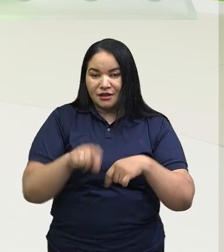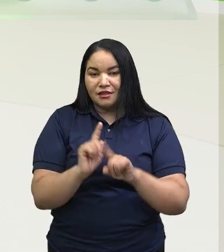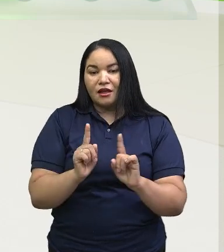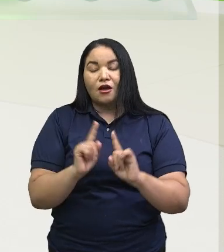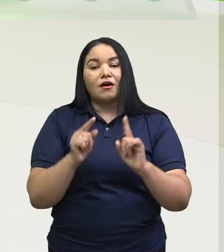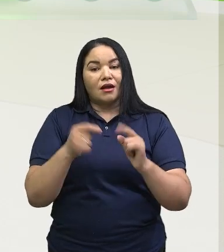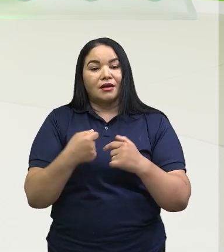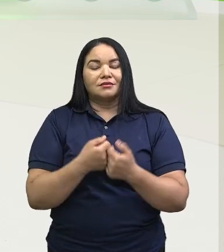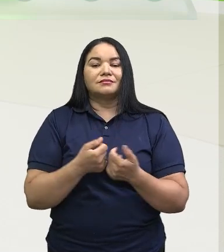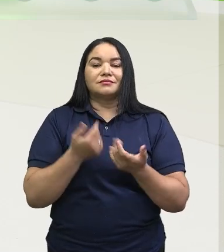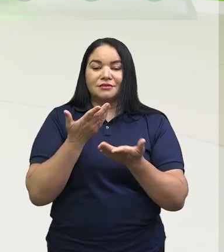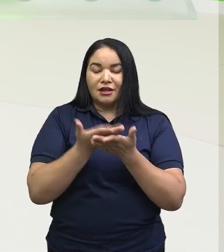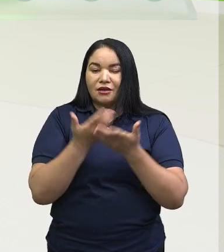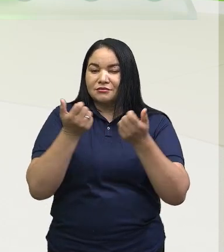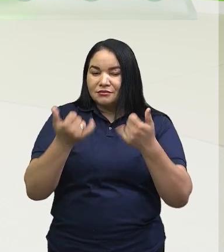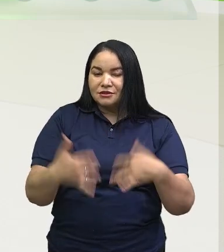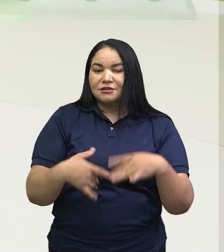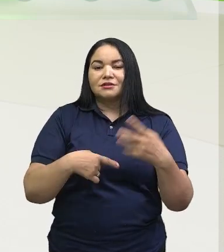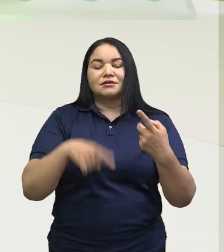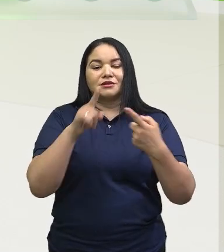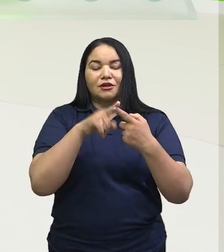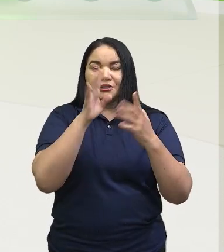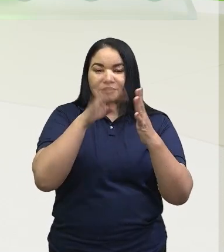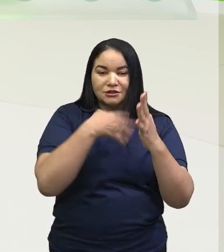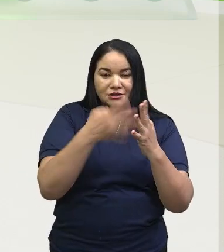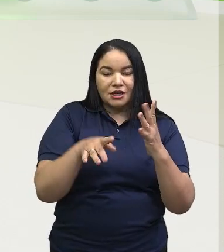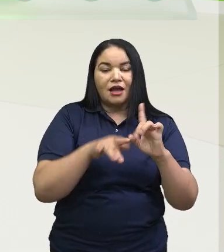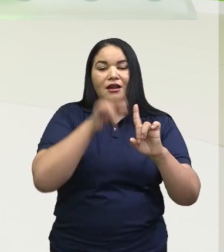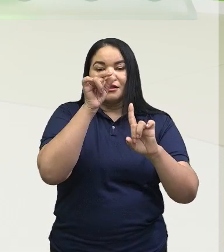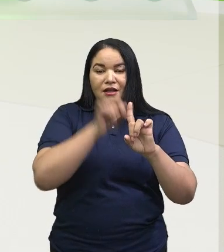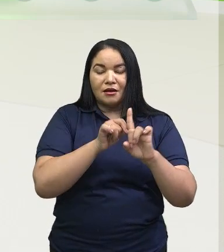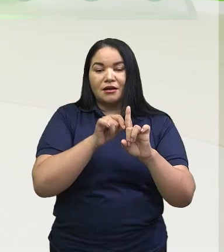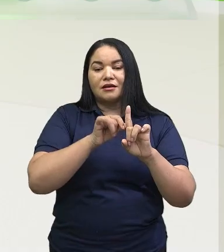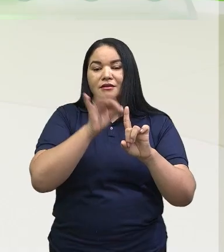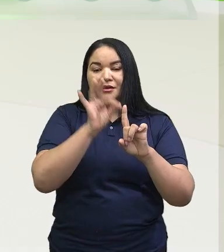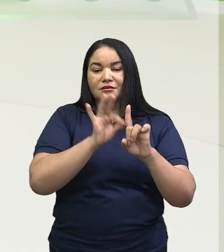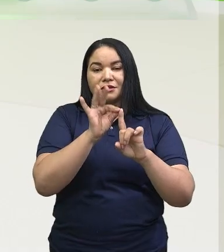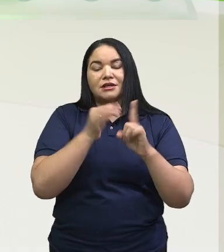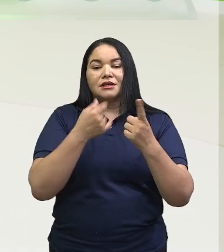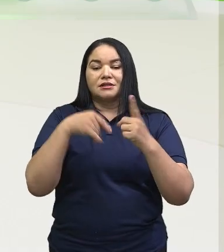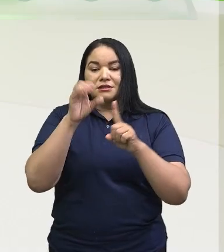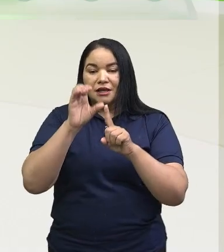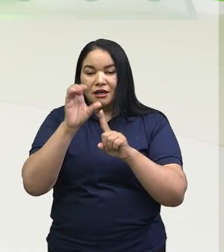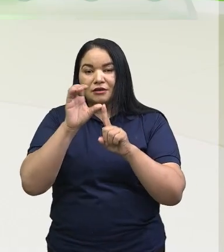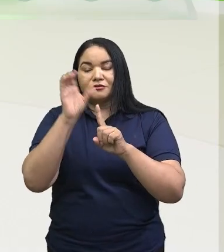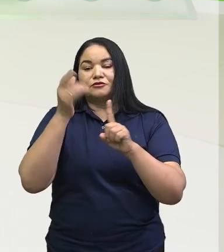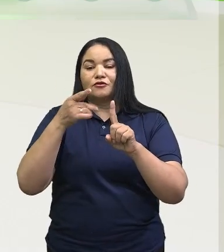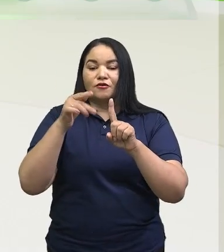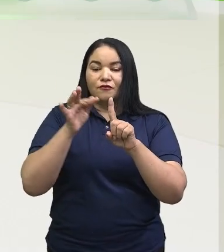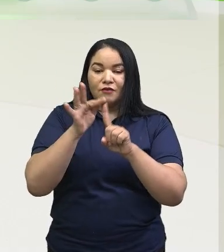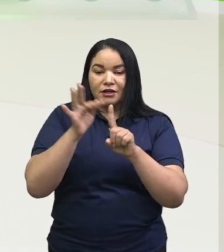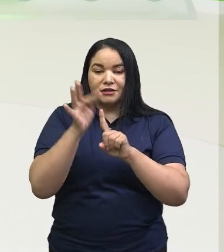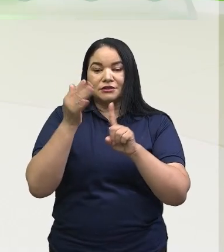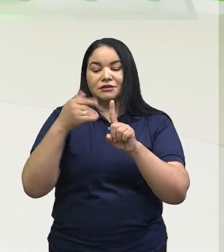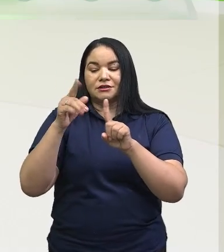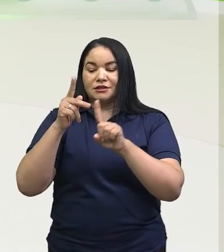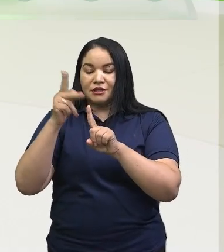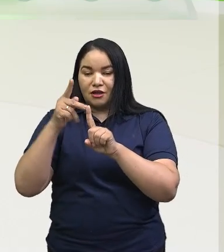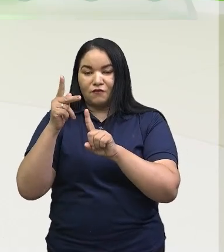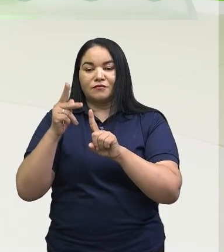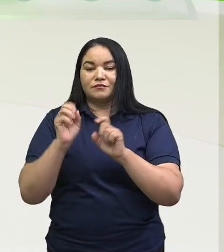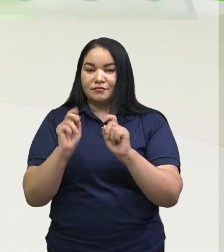falou aqui. Falamos aí das escalas termométricas, Celsius, Fahrenheit e